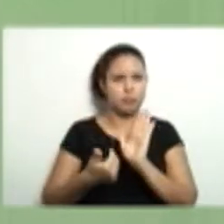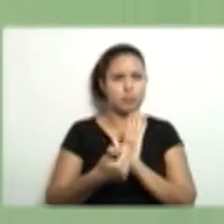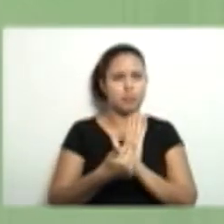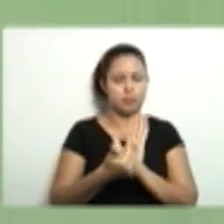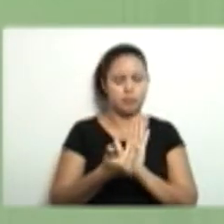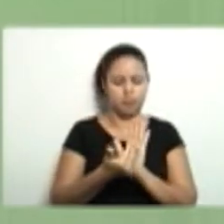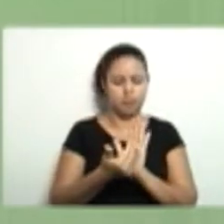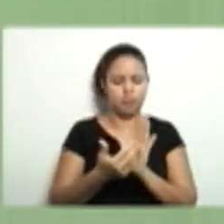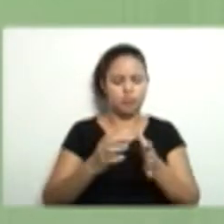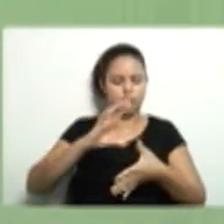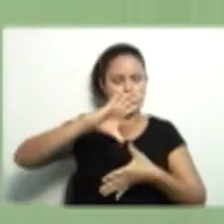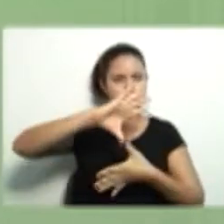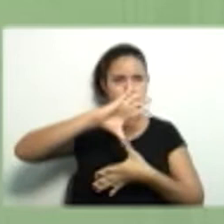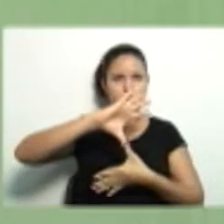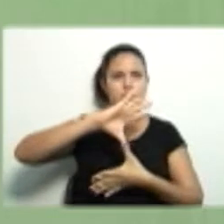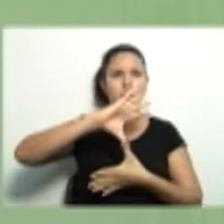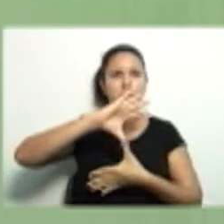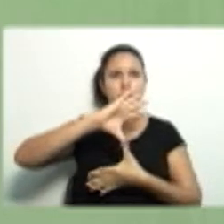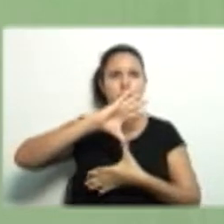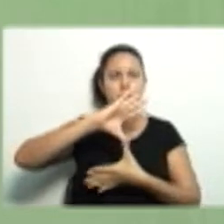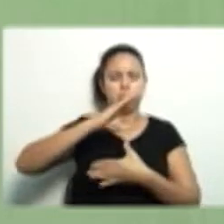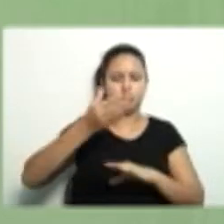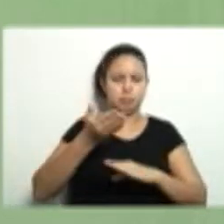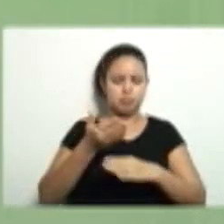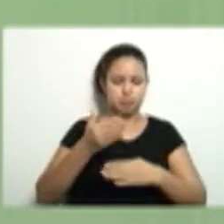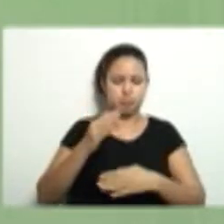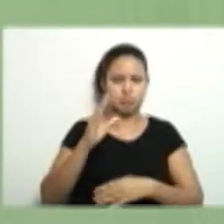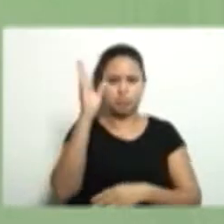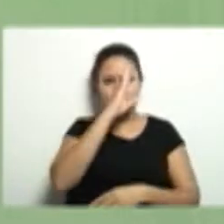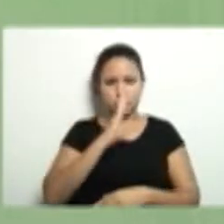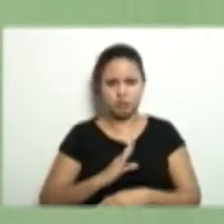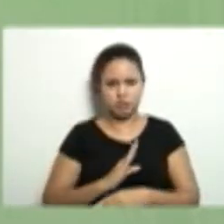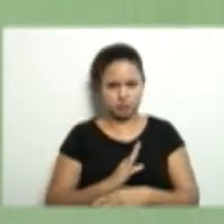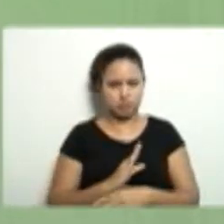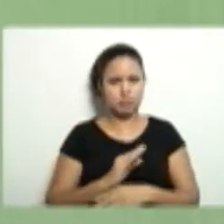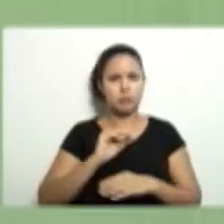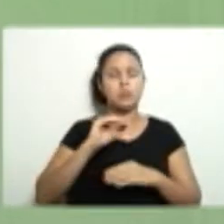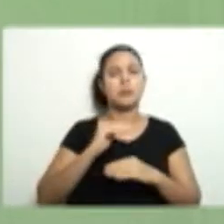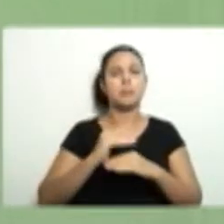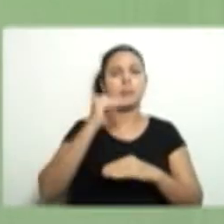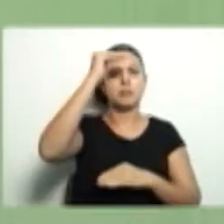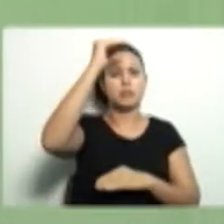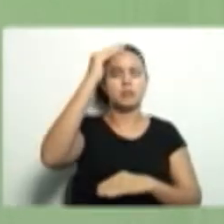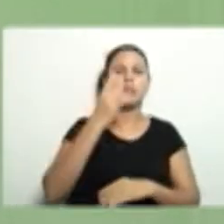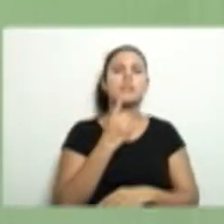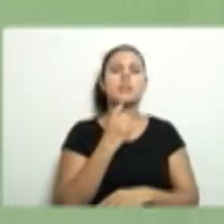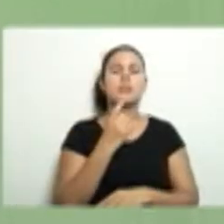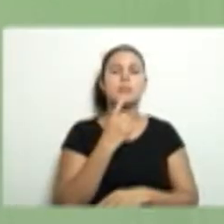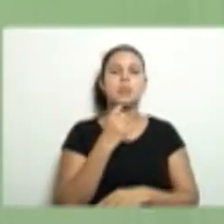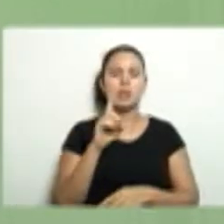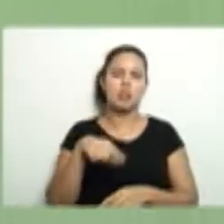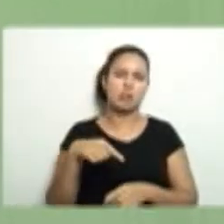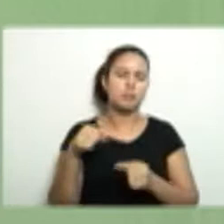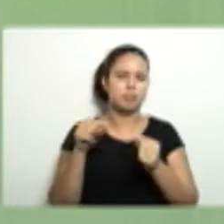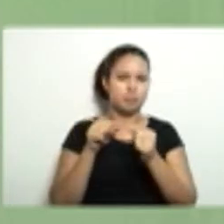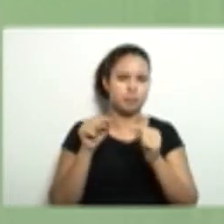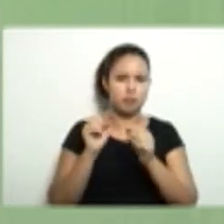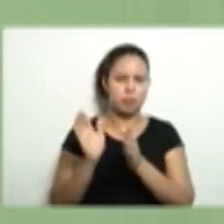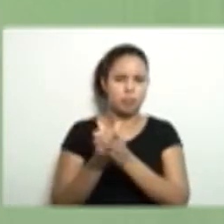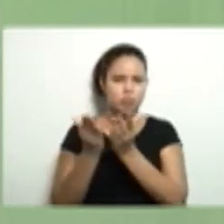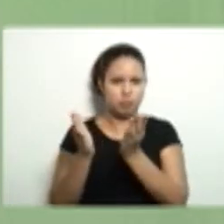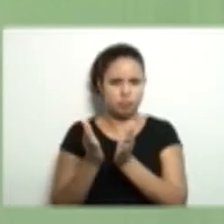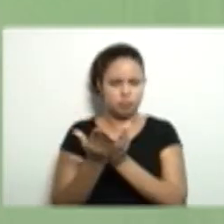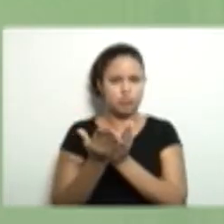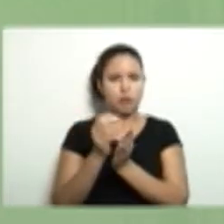vez assim, estagnado nesse vermelho, enquanto aqui a gente, na parte sul e sudeste do mapa, a gente observa melhorias. Tudo isso